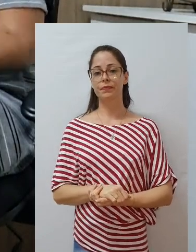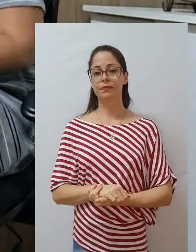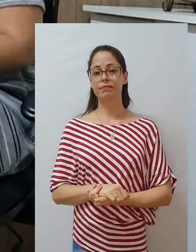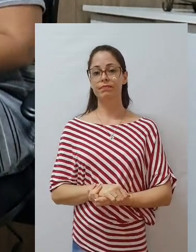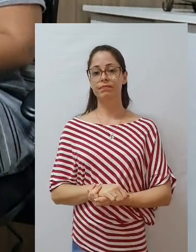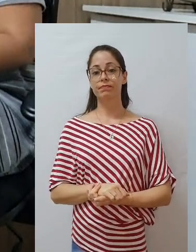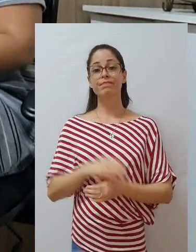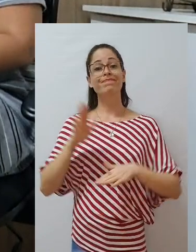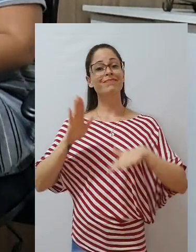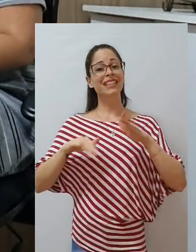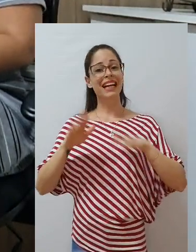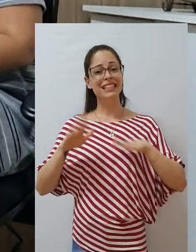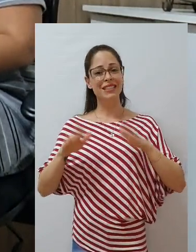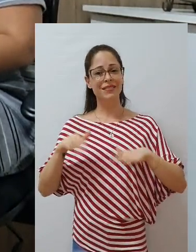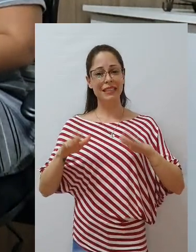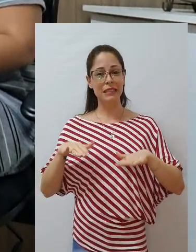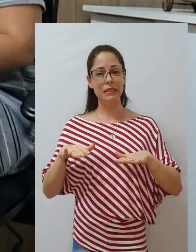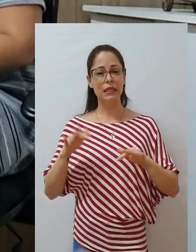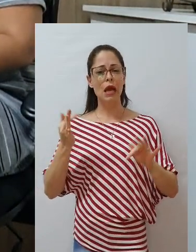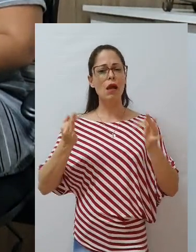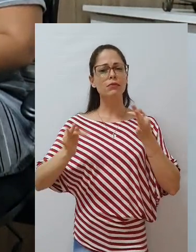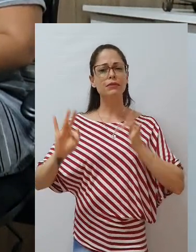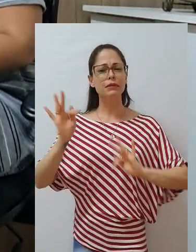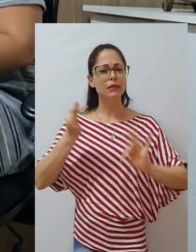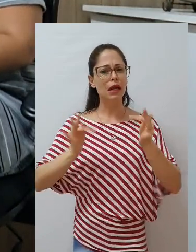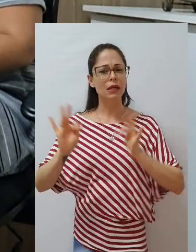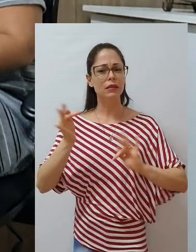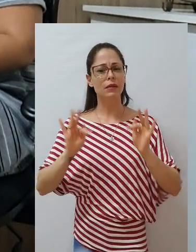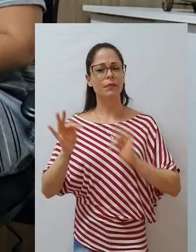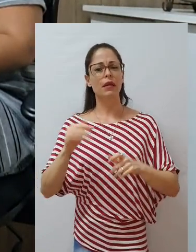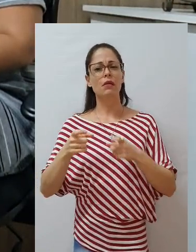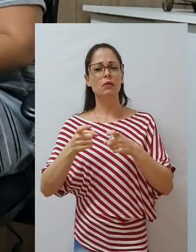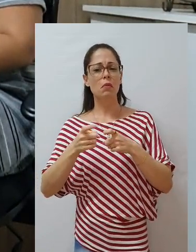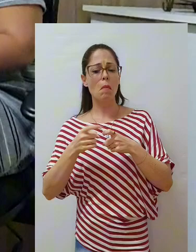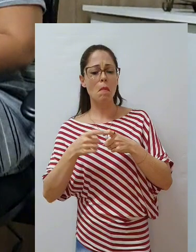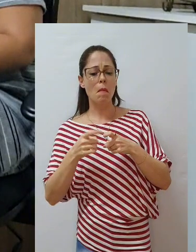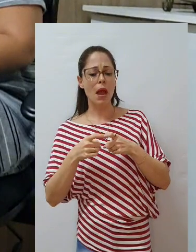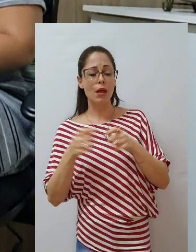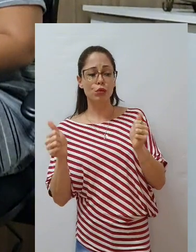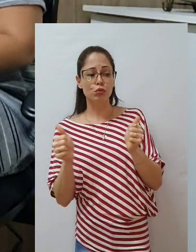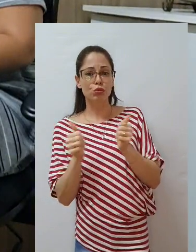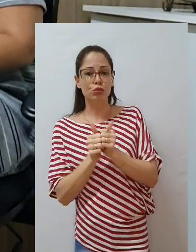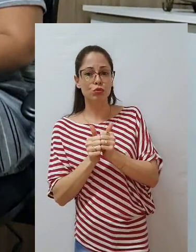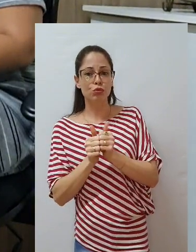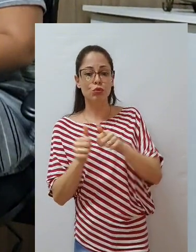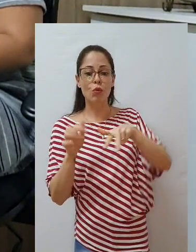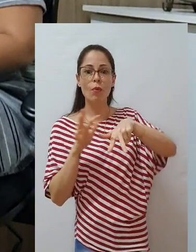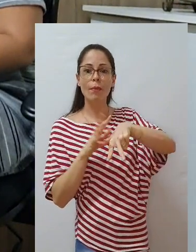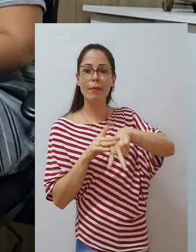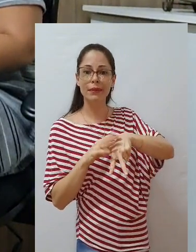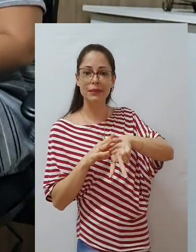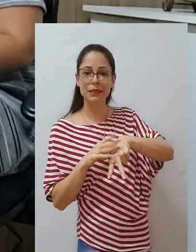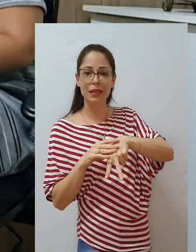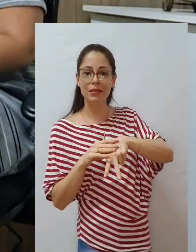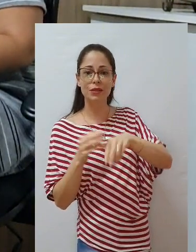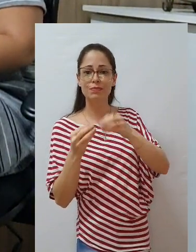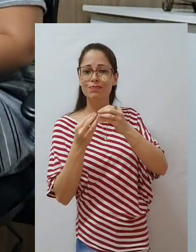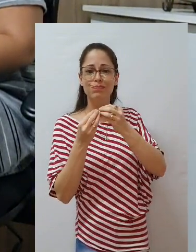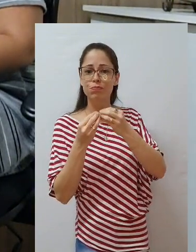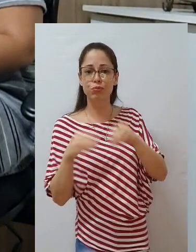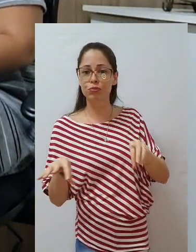vivo. E aí o que acontece? Às vezes esse tratamento médico-paciente às vezes